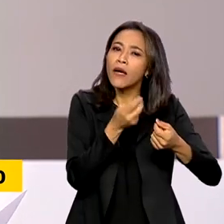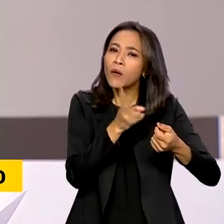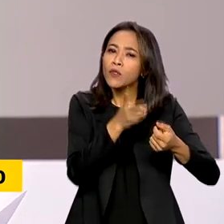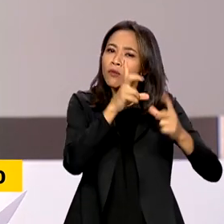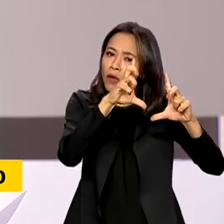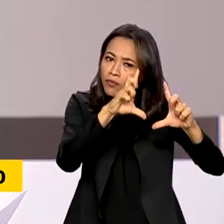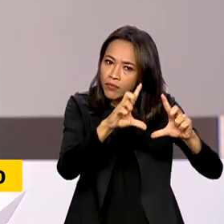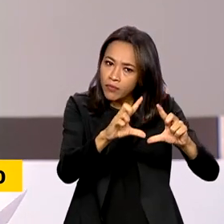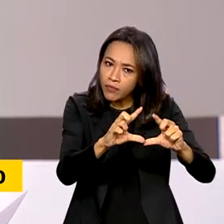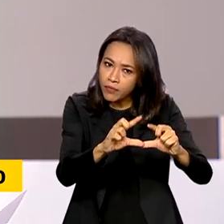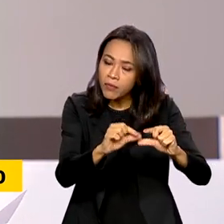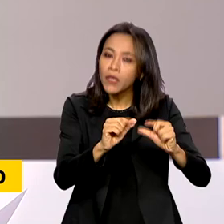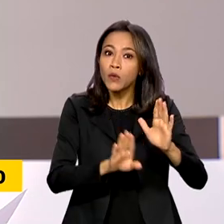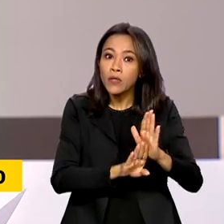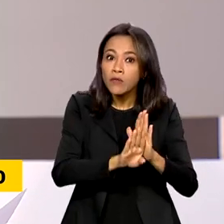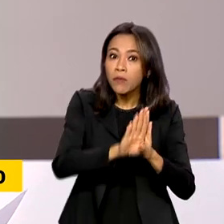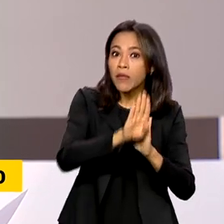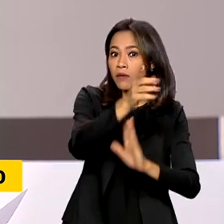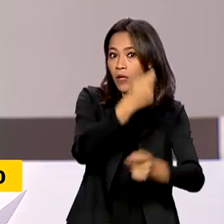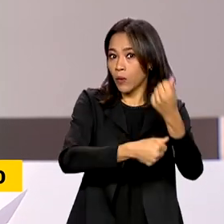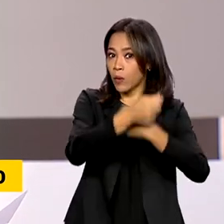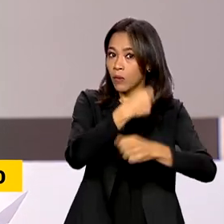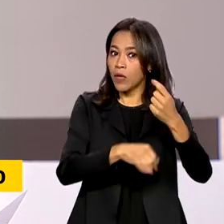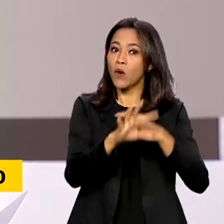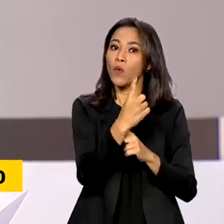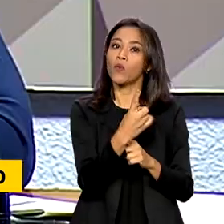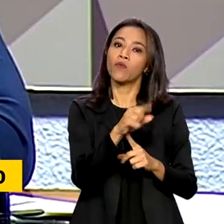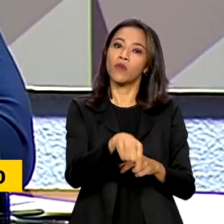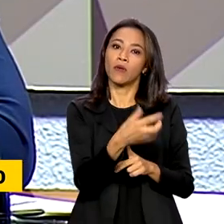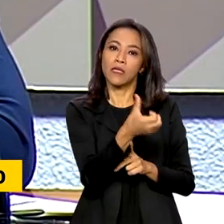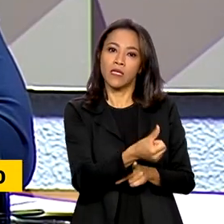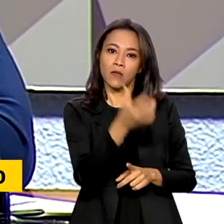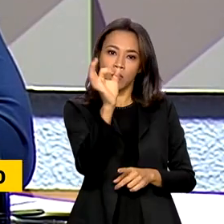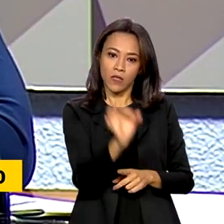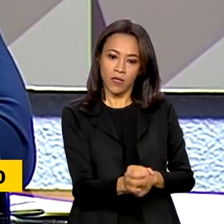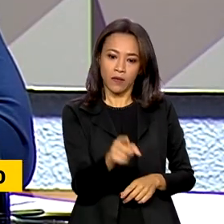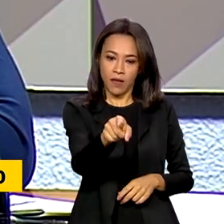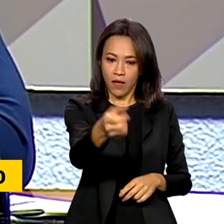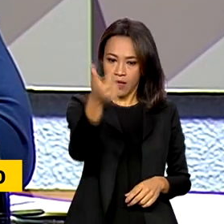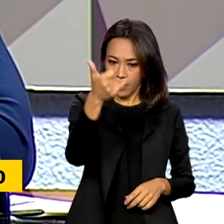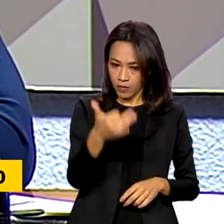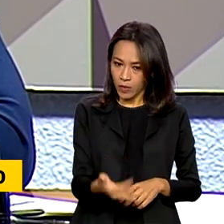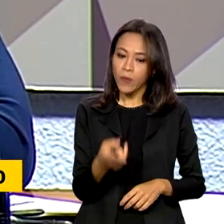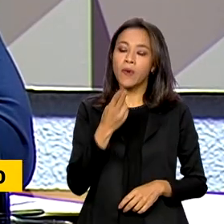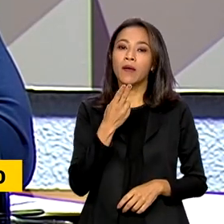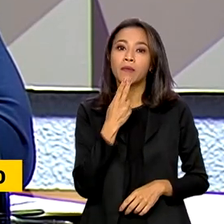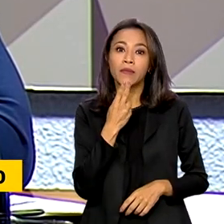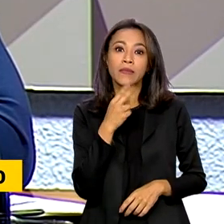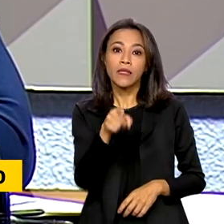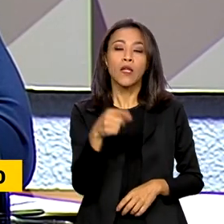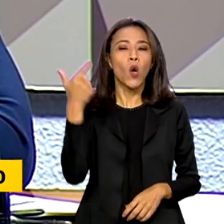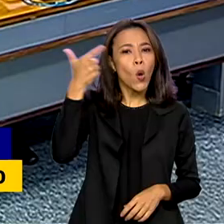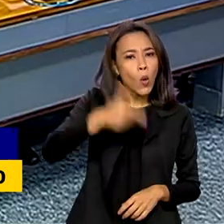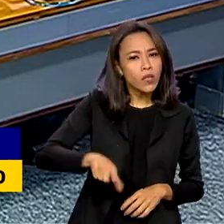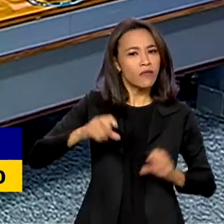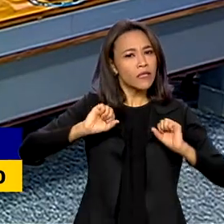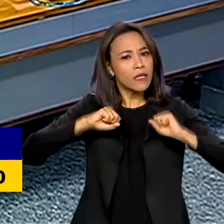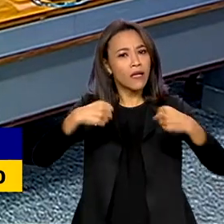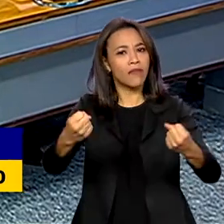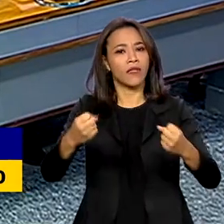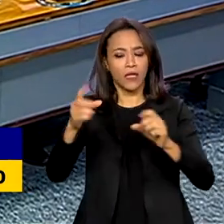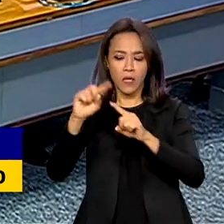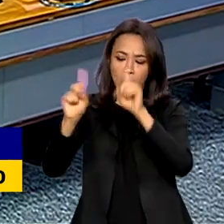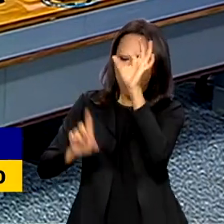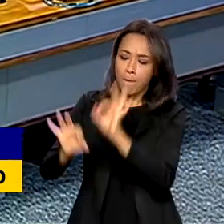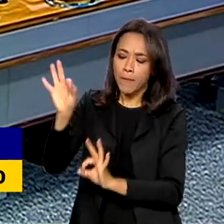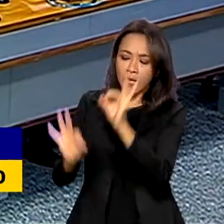da economia para este ano de 1,6%. A ministra Simone Tebet voltou a defender planejamento